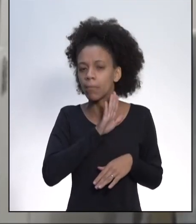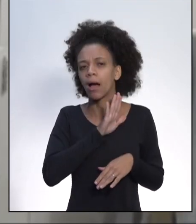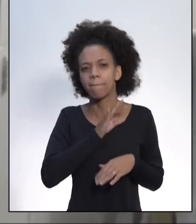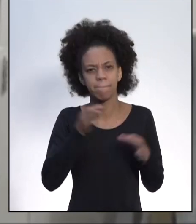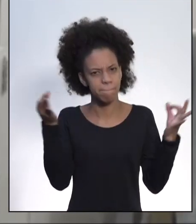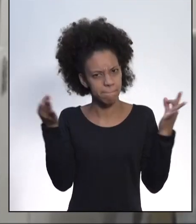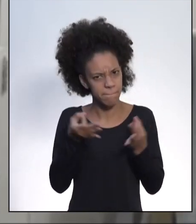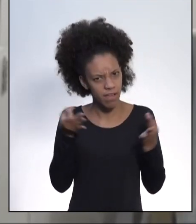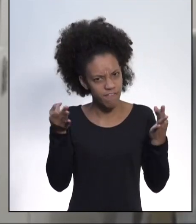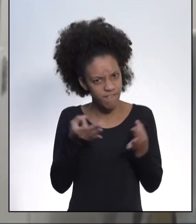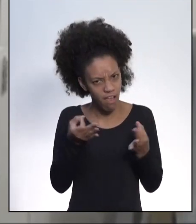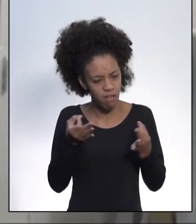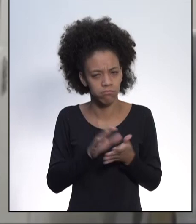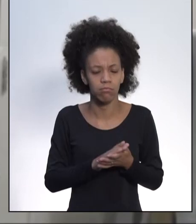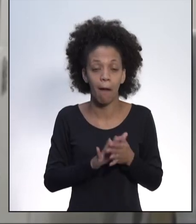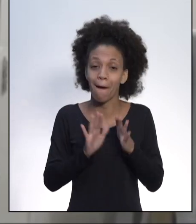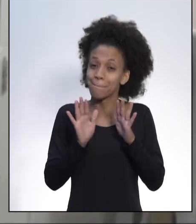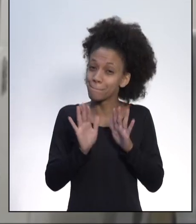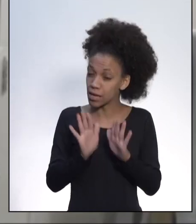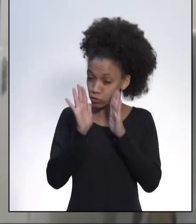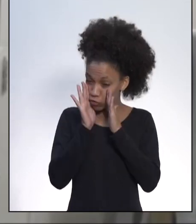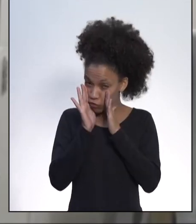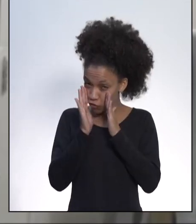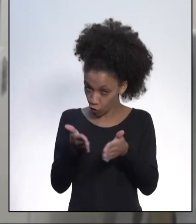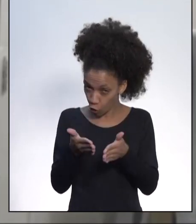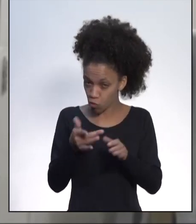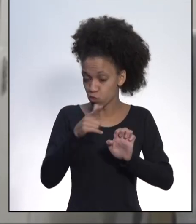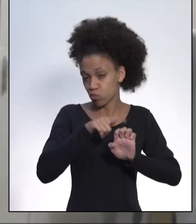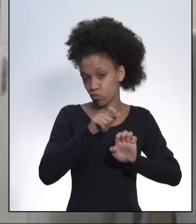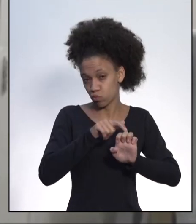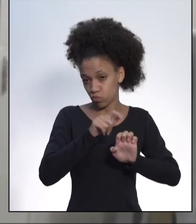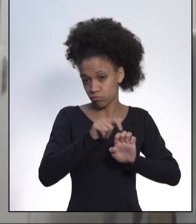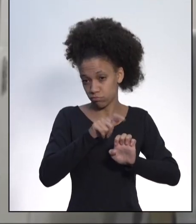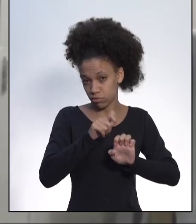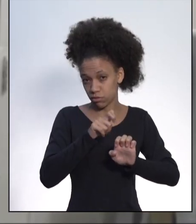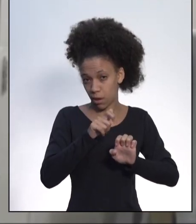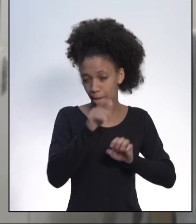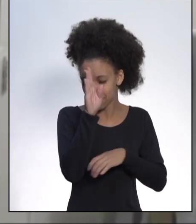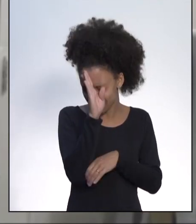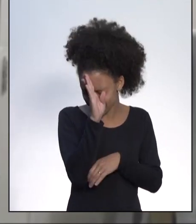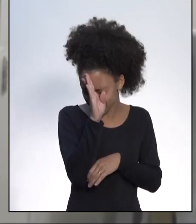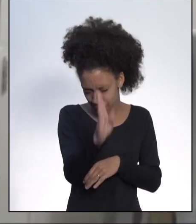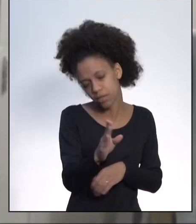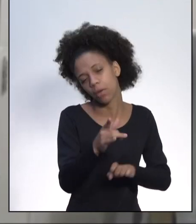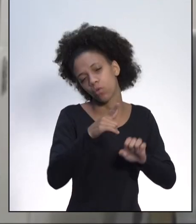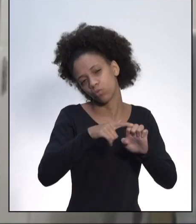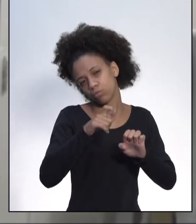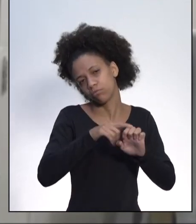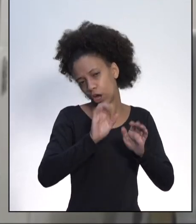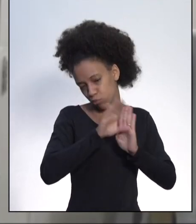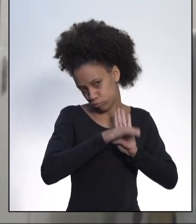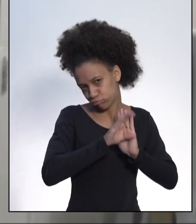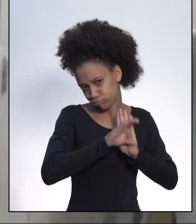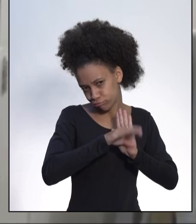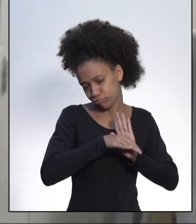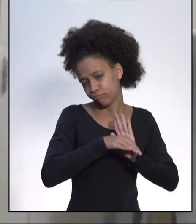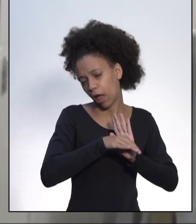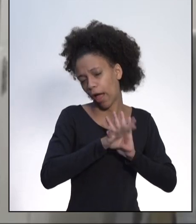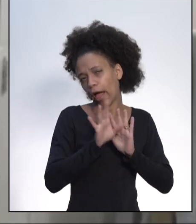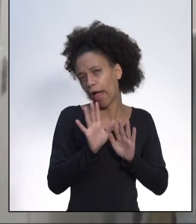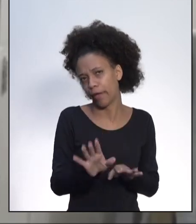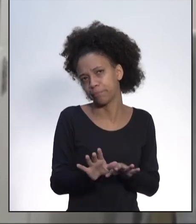perfeito, ótimo. Mas o foco do empreendedorismo, o principal conceito do empreendedorismo, na minha opinião,